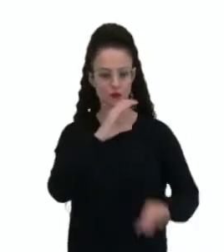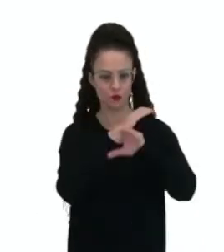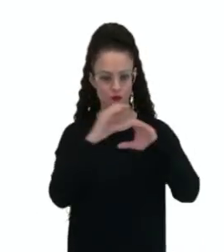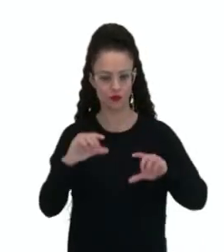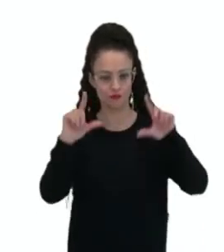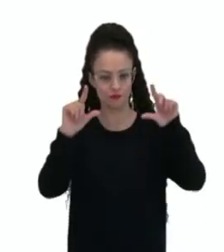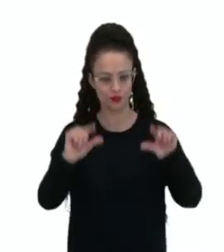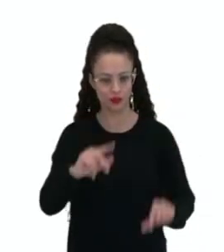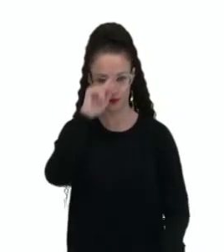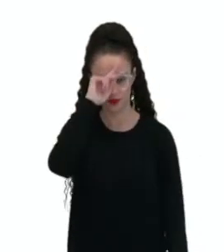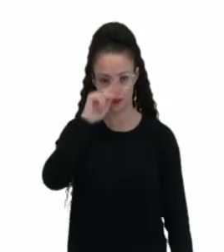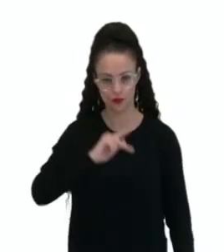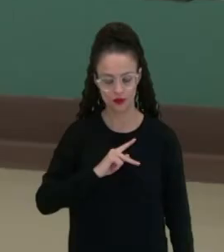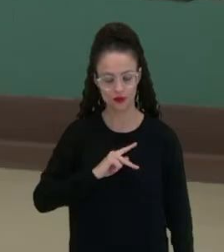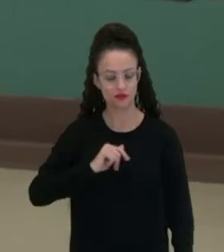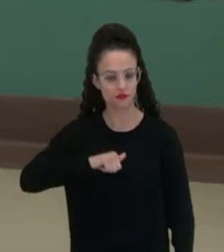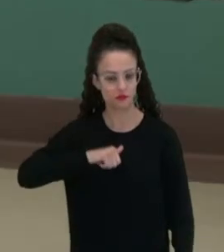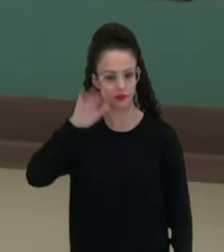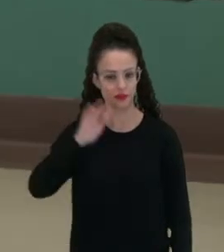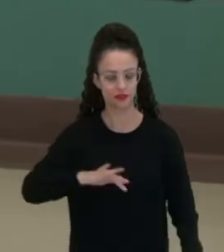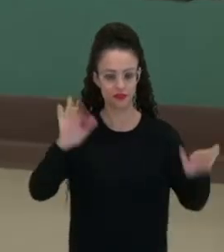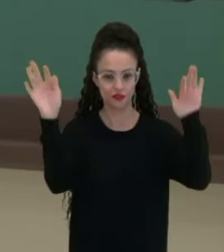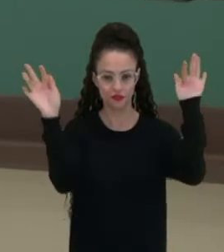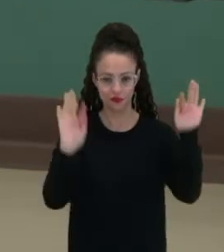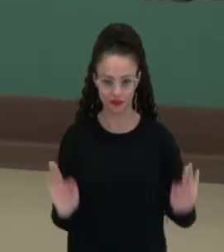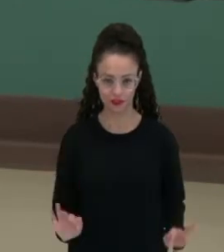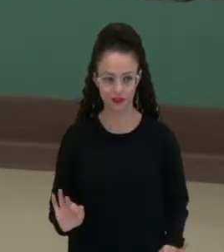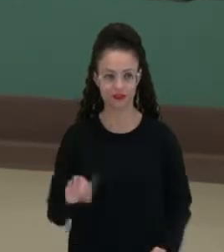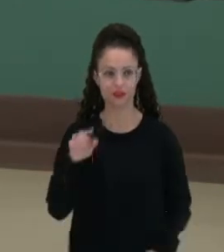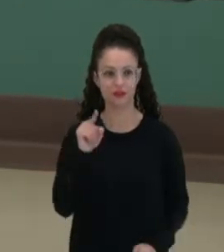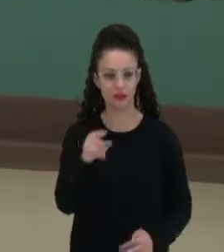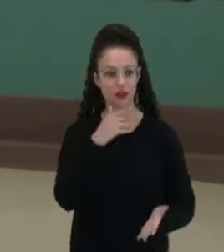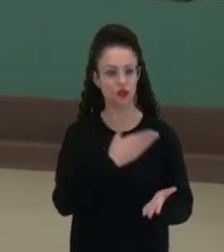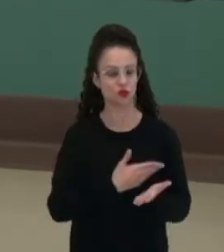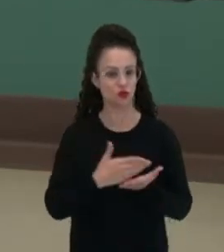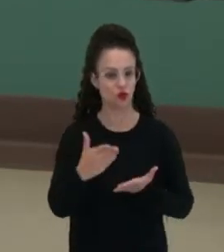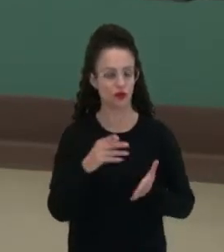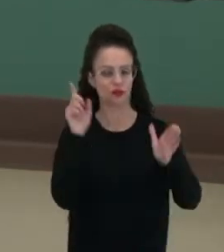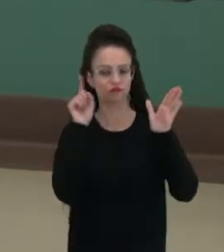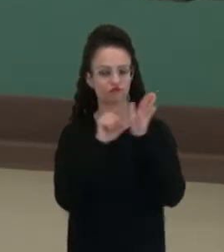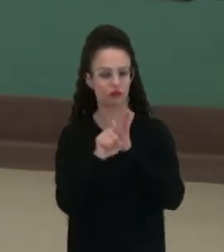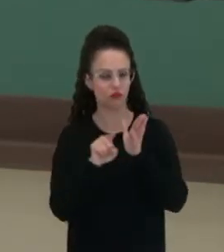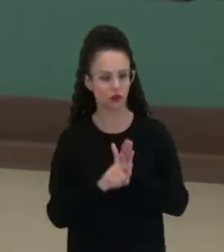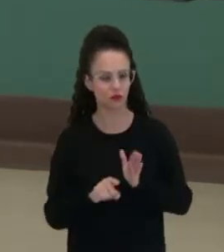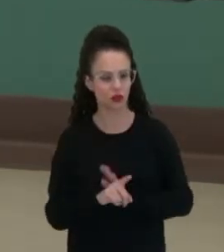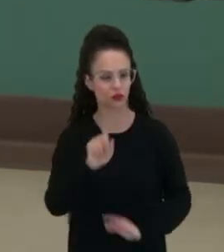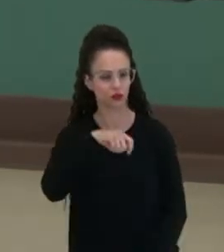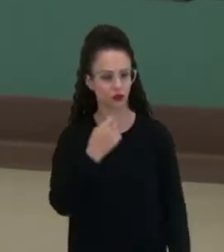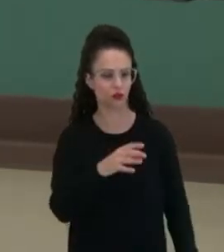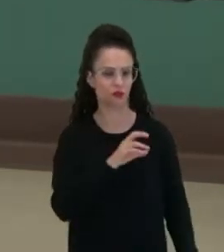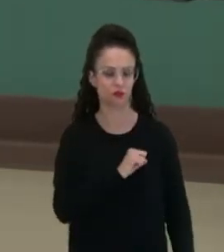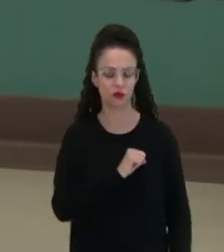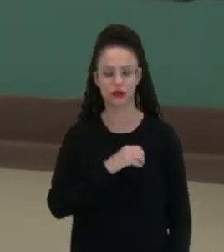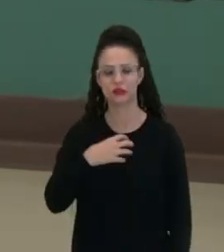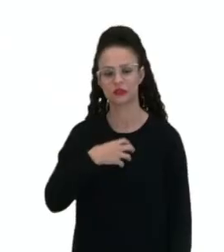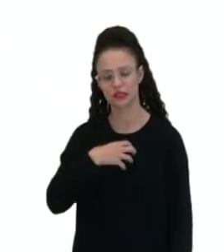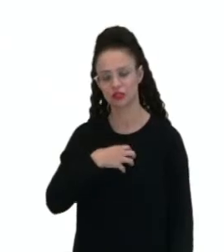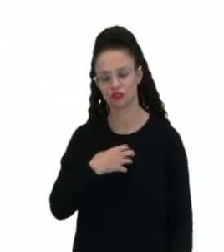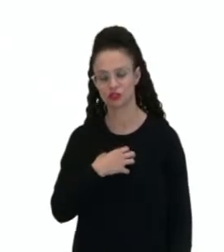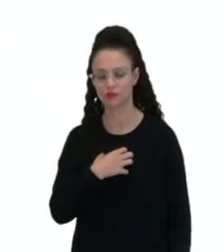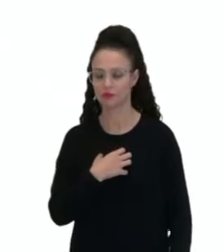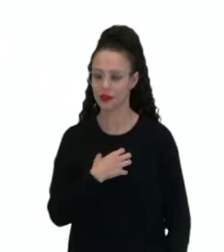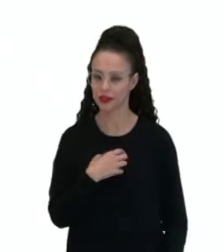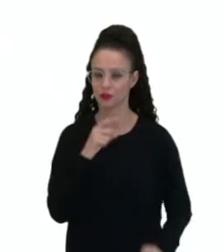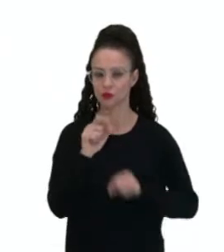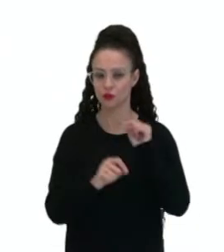menos egoístas e mais felizes. Aí ele começa com os questionamentos sobre amor. Aquele sentimento que te inquieta,